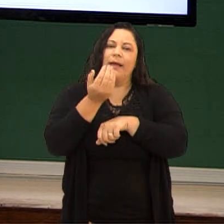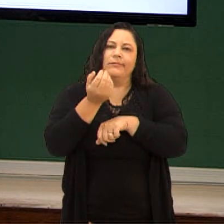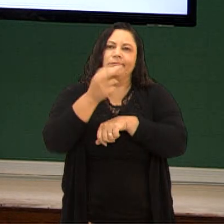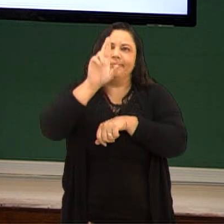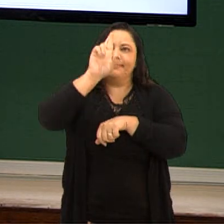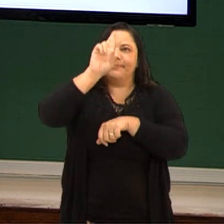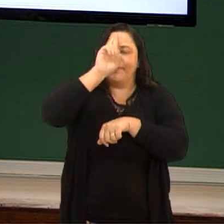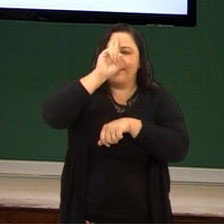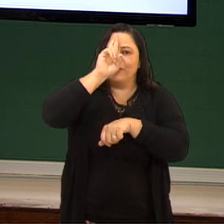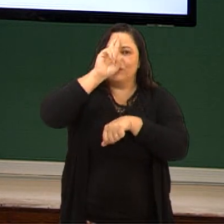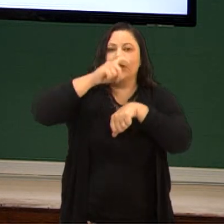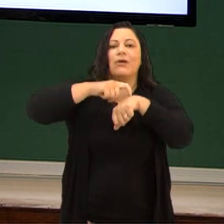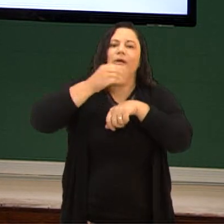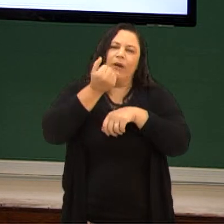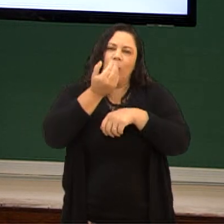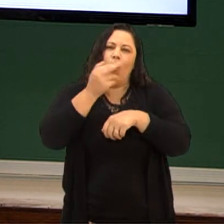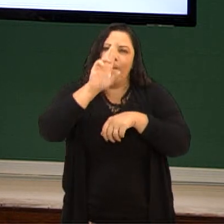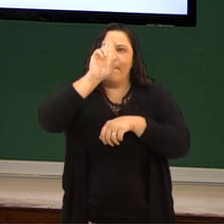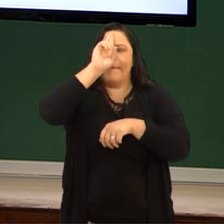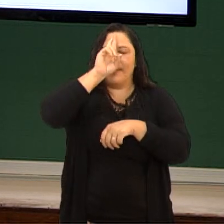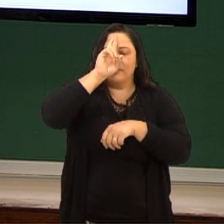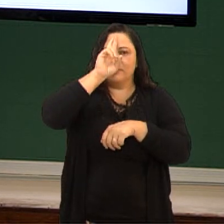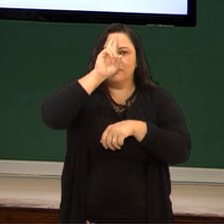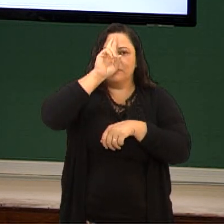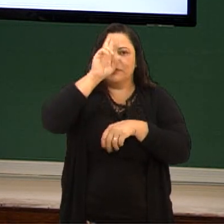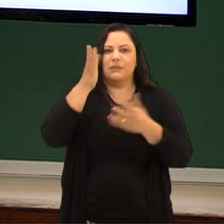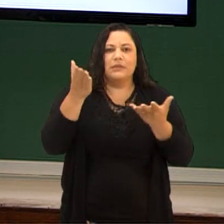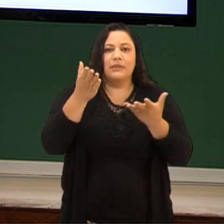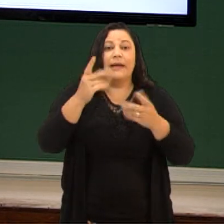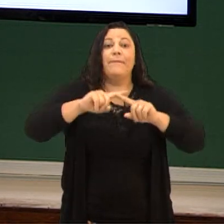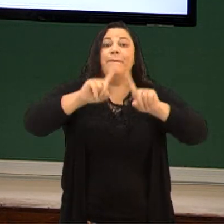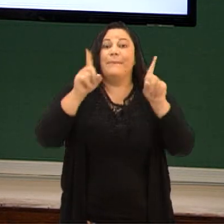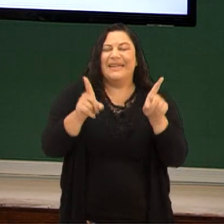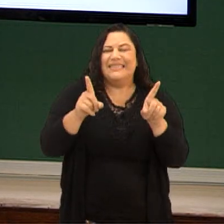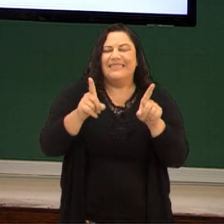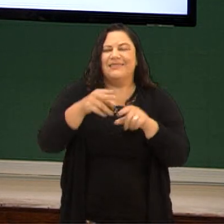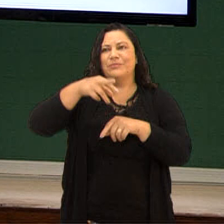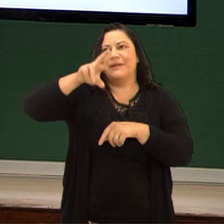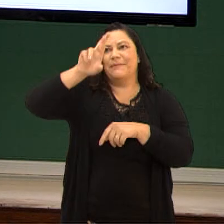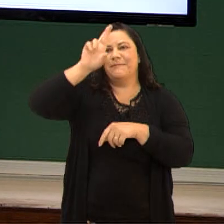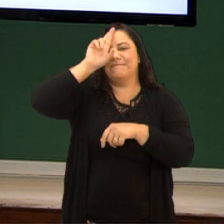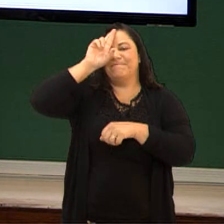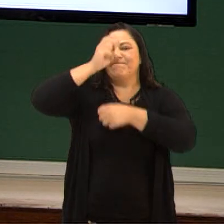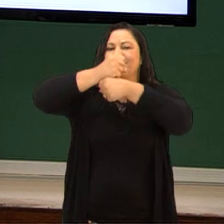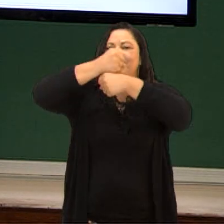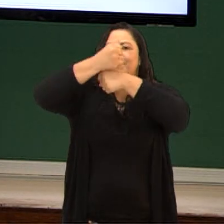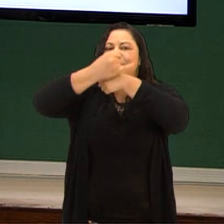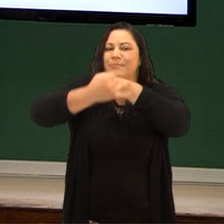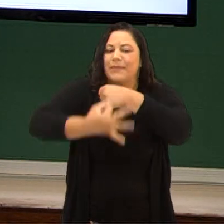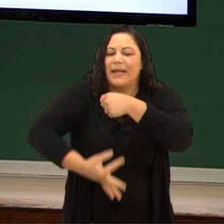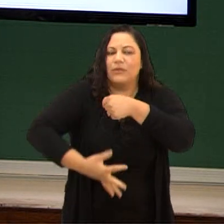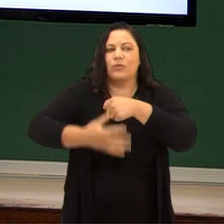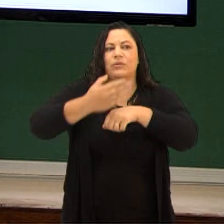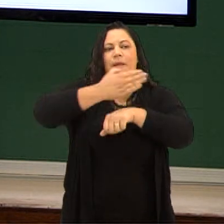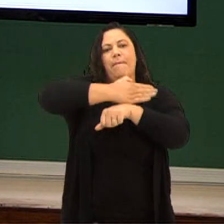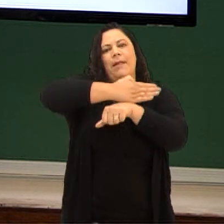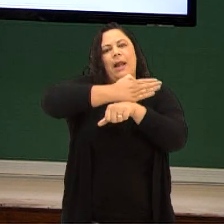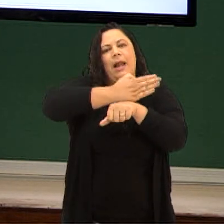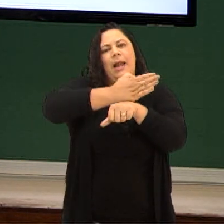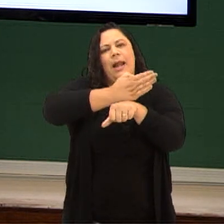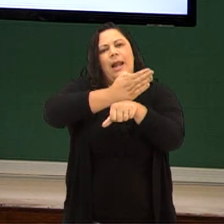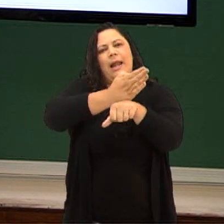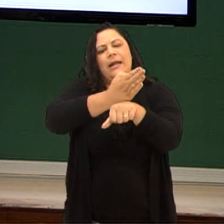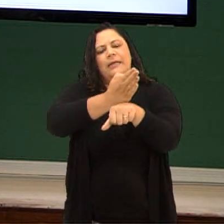até meia-noite, o que vai acontecer com esses ponteiros? Eles vão caminhar no sentido horário, até